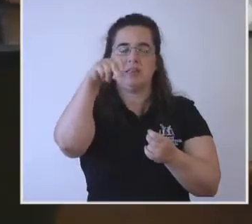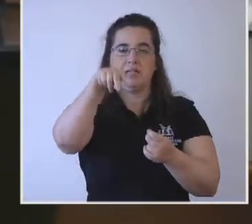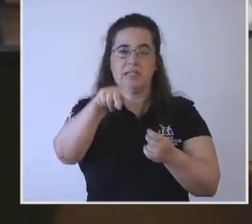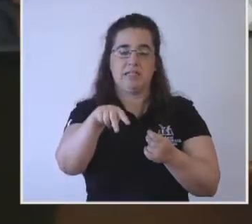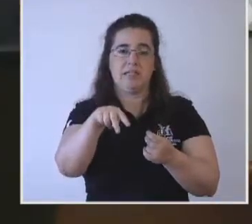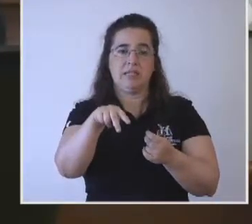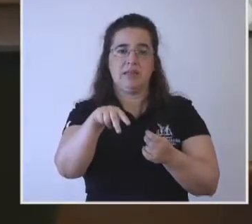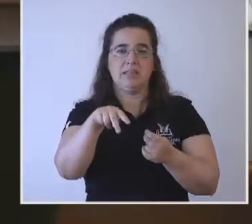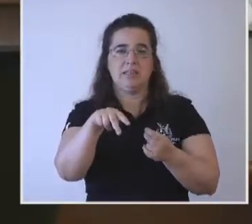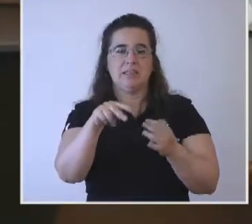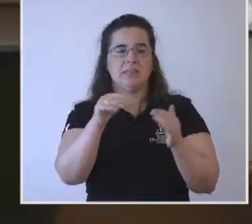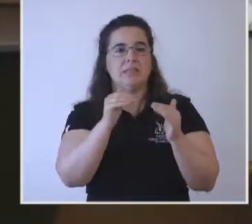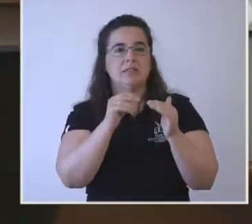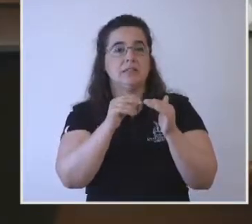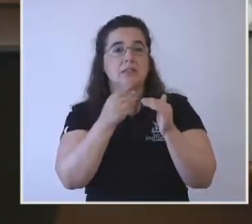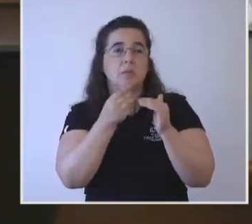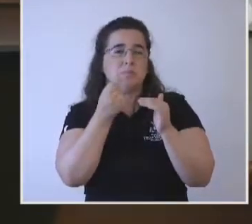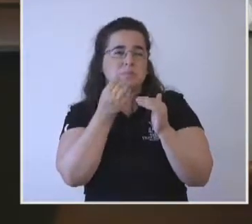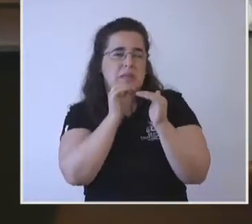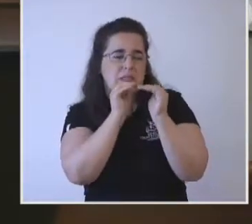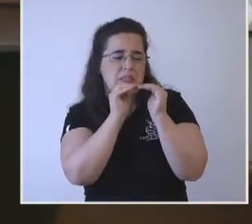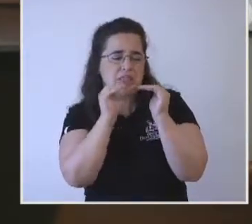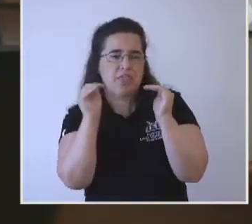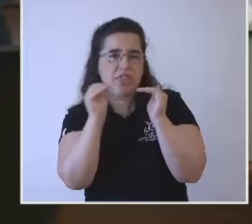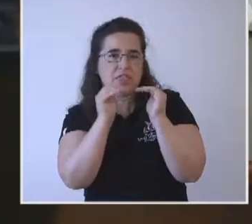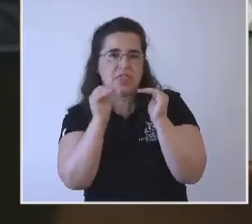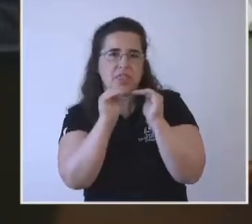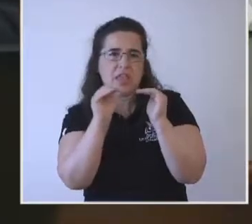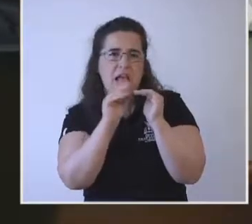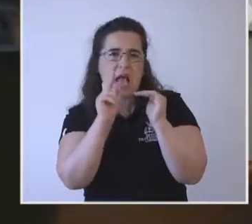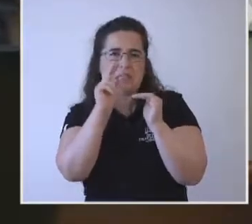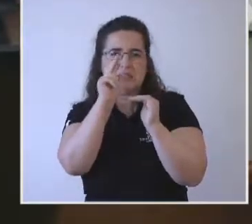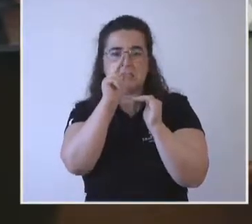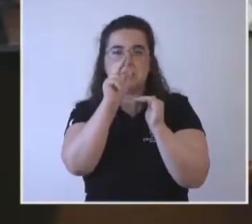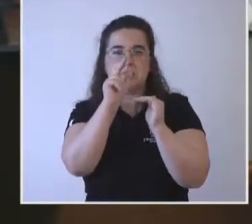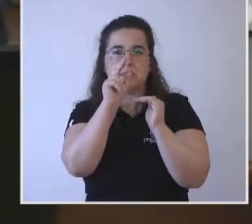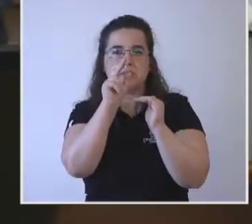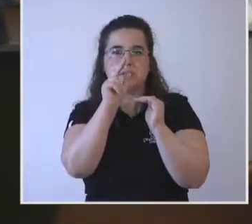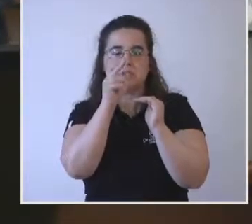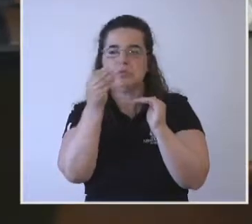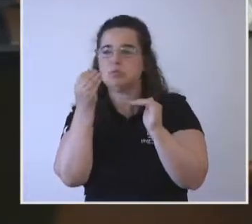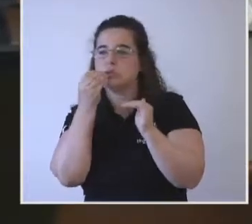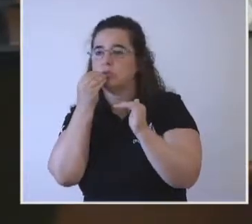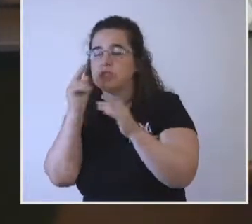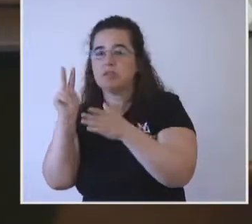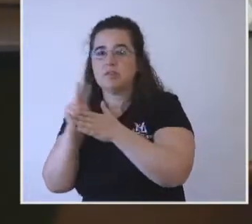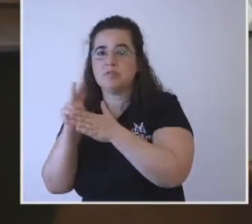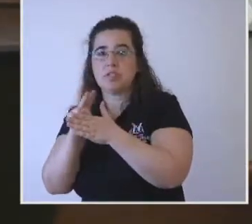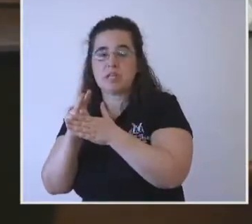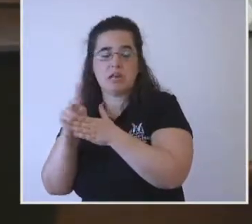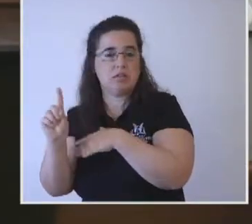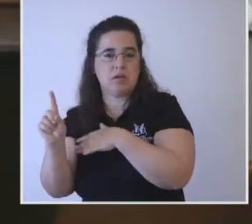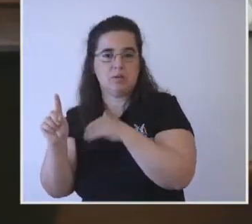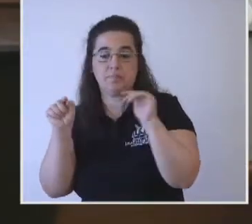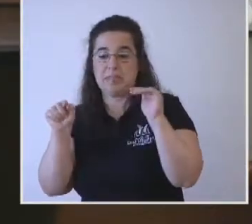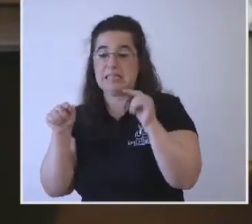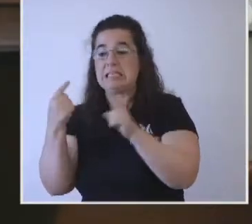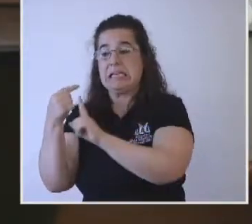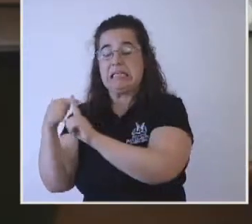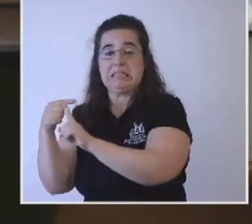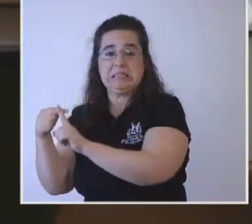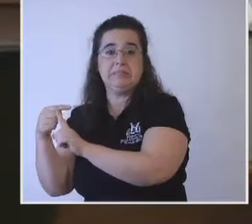estão ligeiramente acima dos não vegetarianos. Parece que existe uma vantagem nos não vegetarianos porque